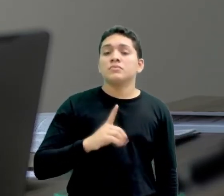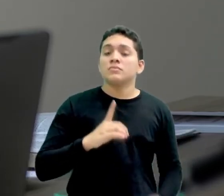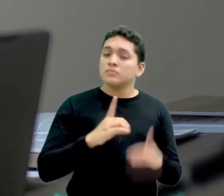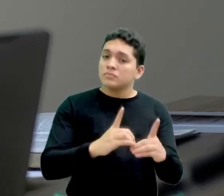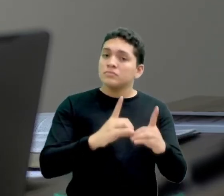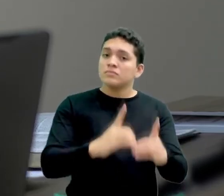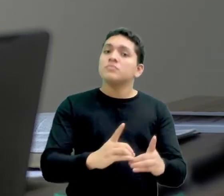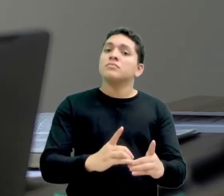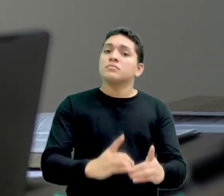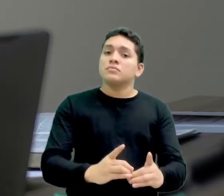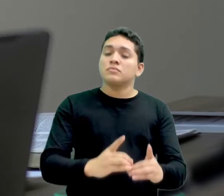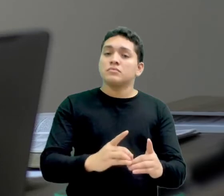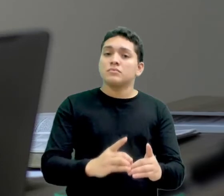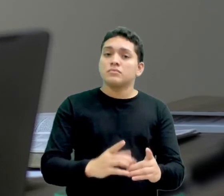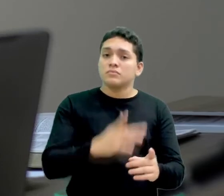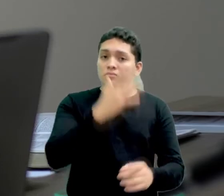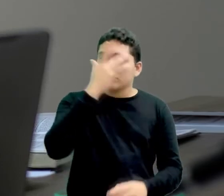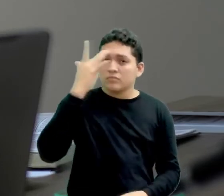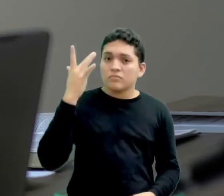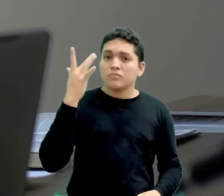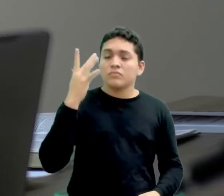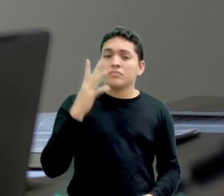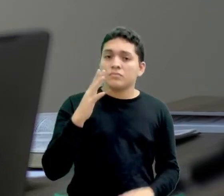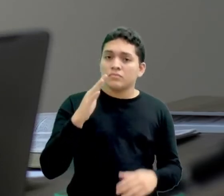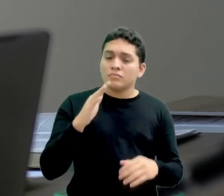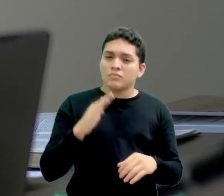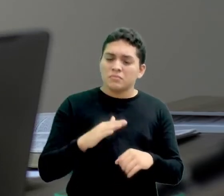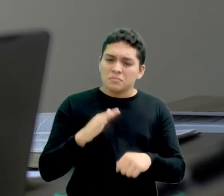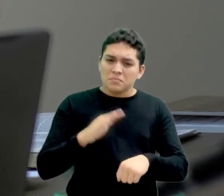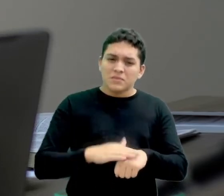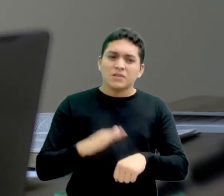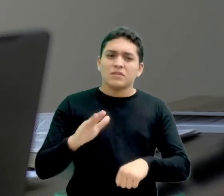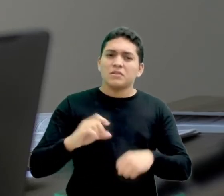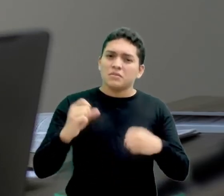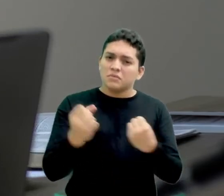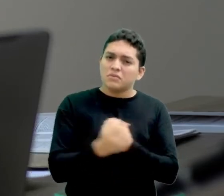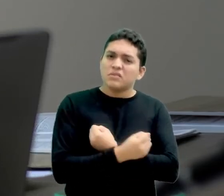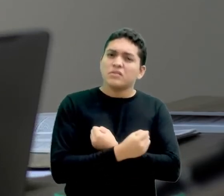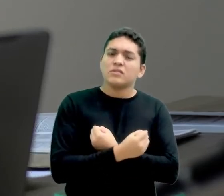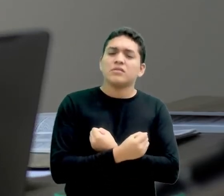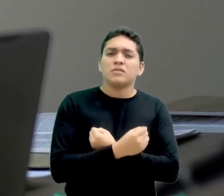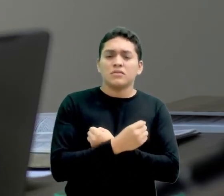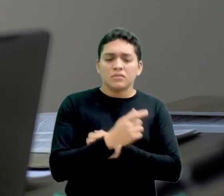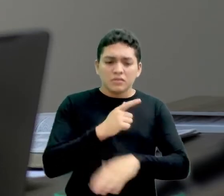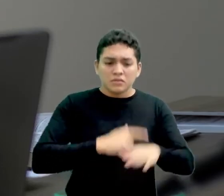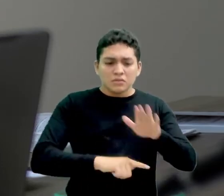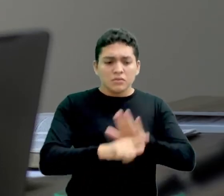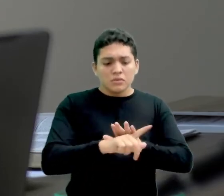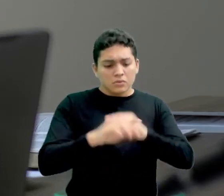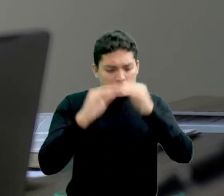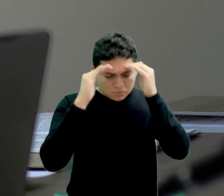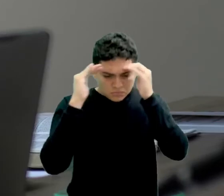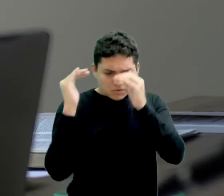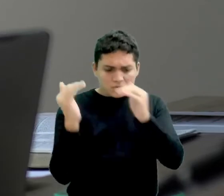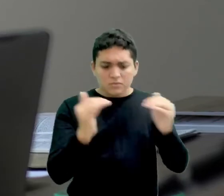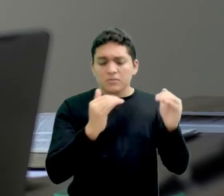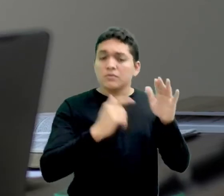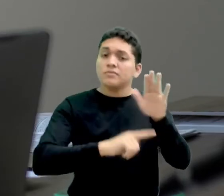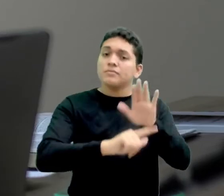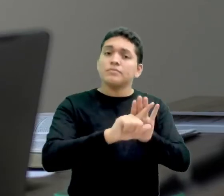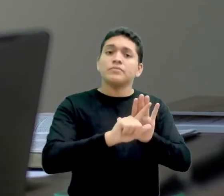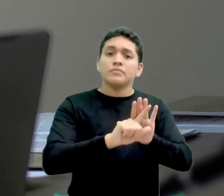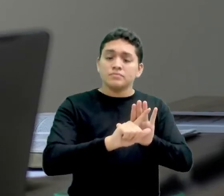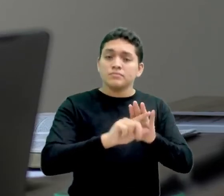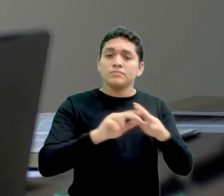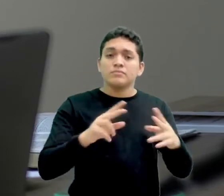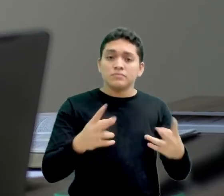doutrinária, né, daqueles que estavam mais abraçados à lei ainda, estavam apegados ainda à lei, diziam, olha, é